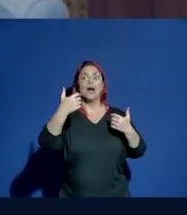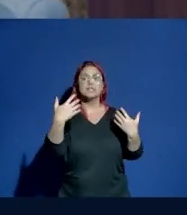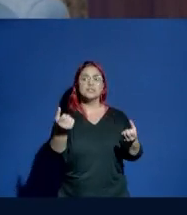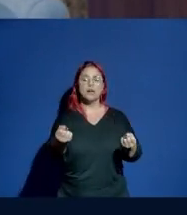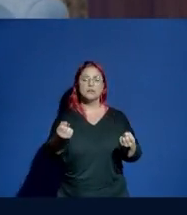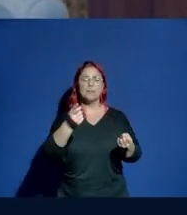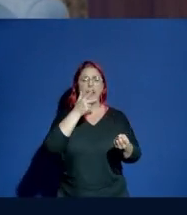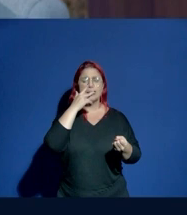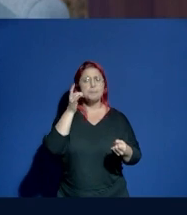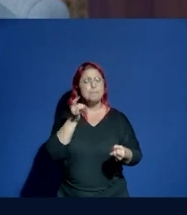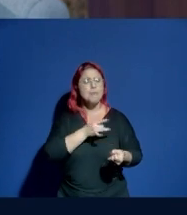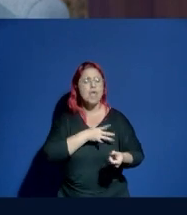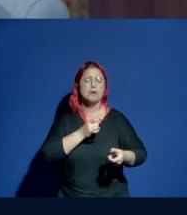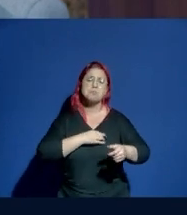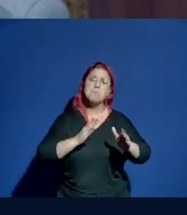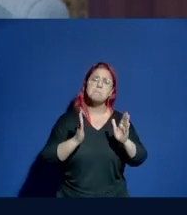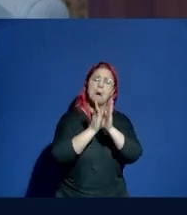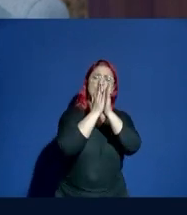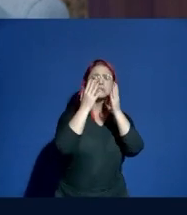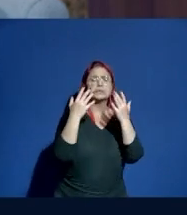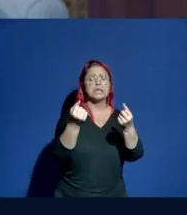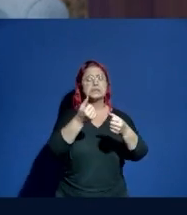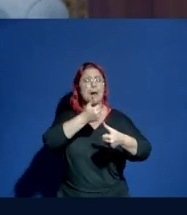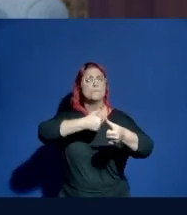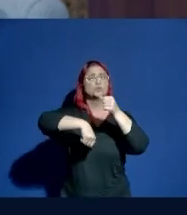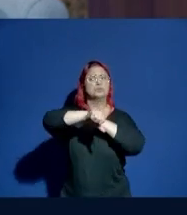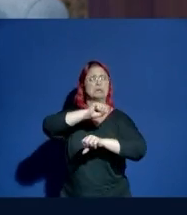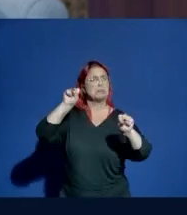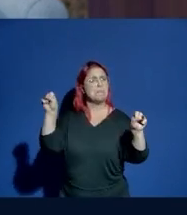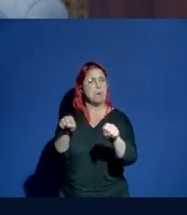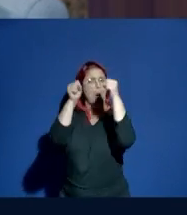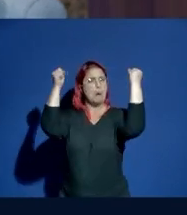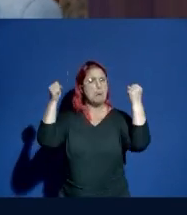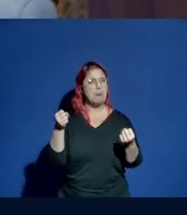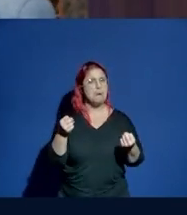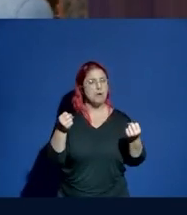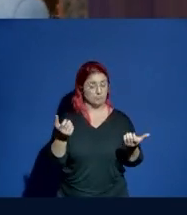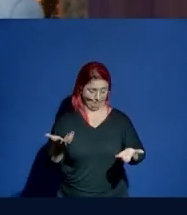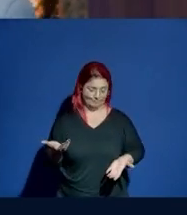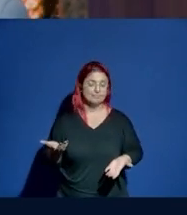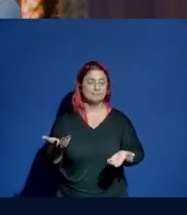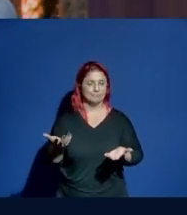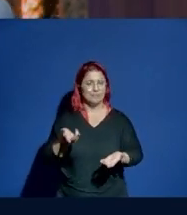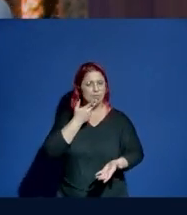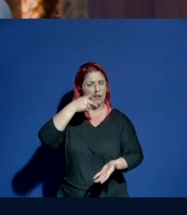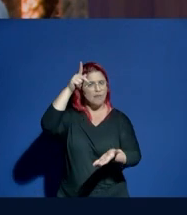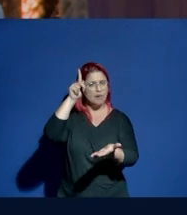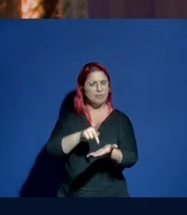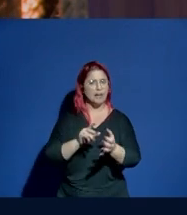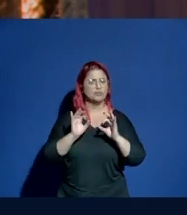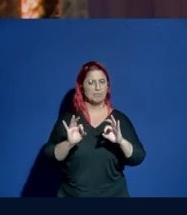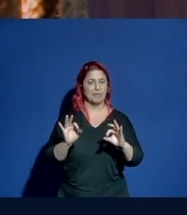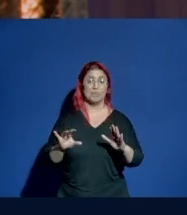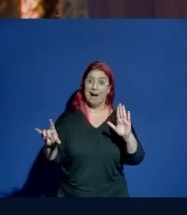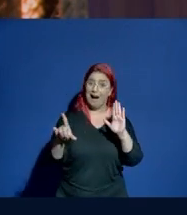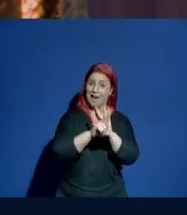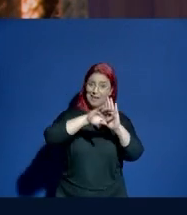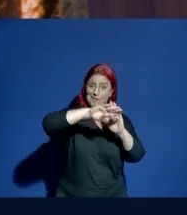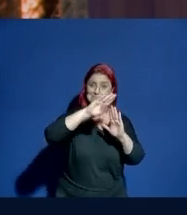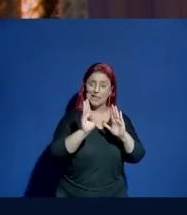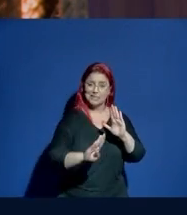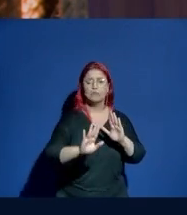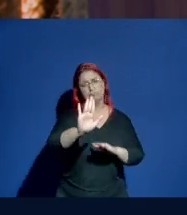medo de enfrentar mudanças disruptivas para mudar isso com verdade com fatos a lei brasileira